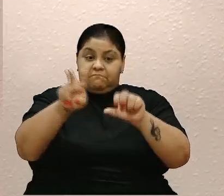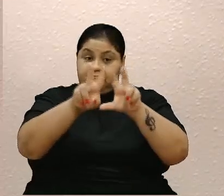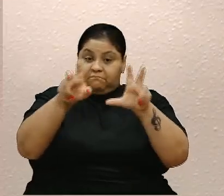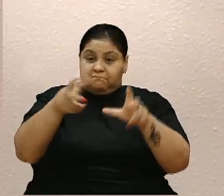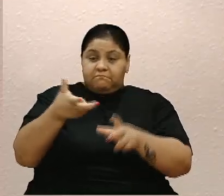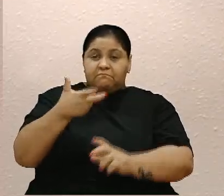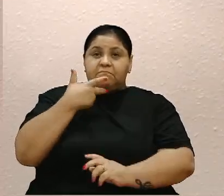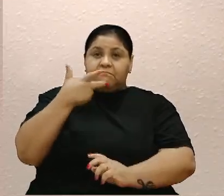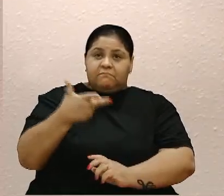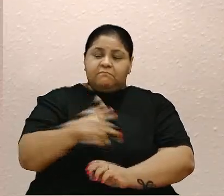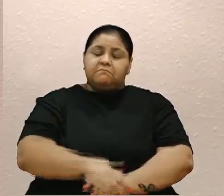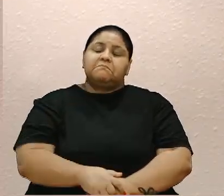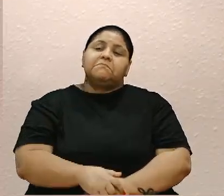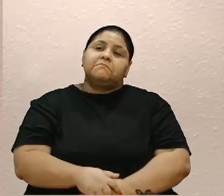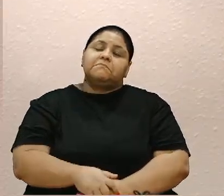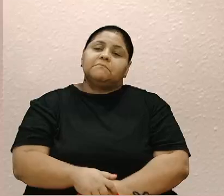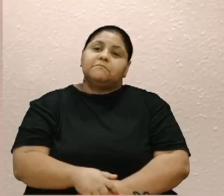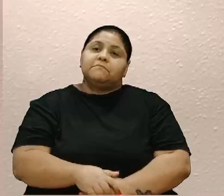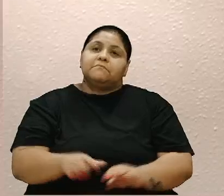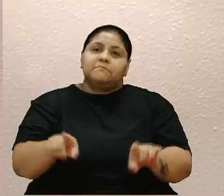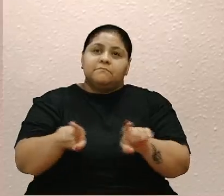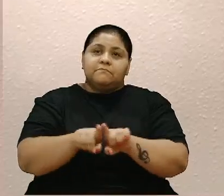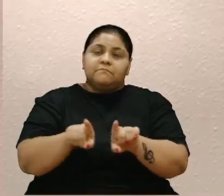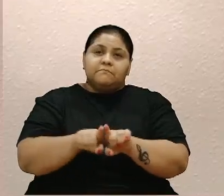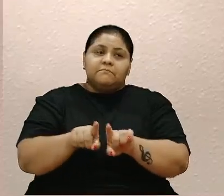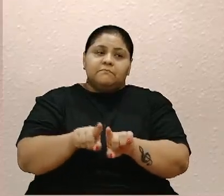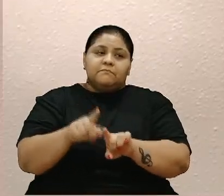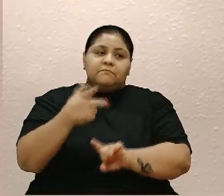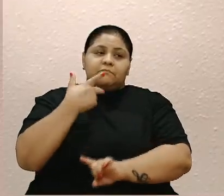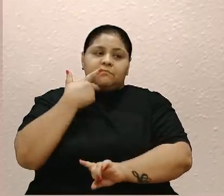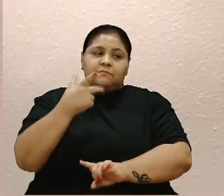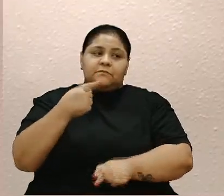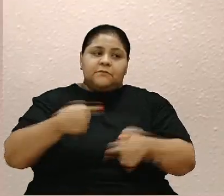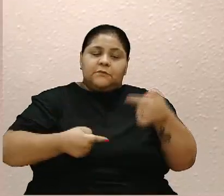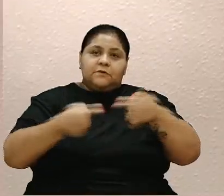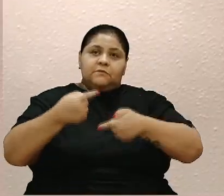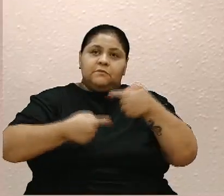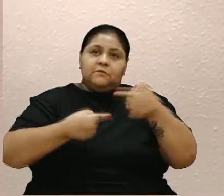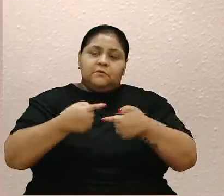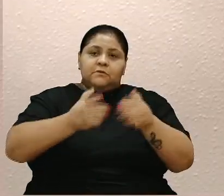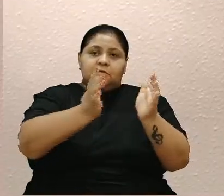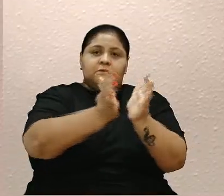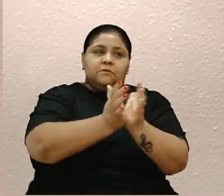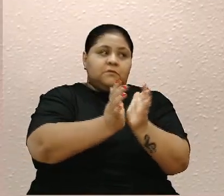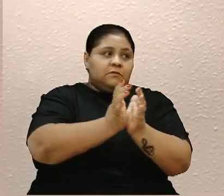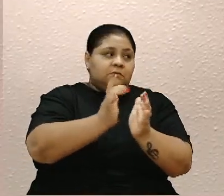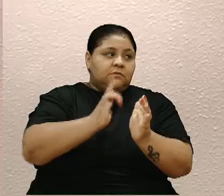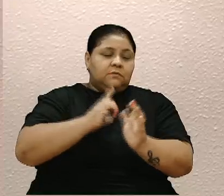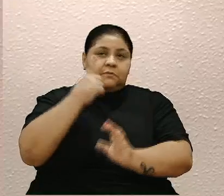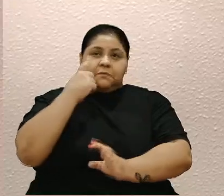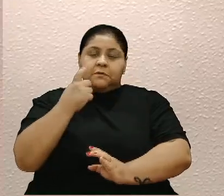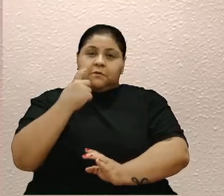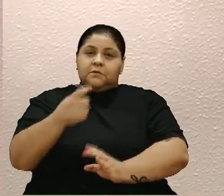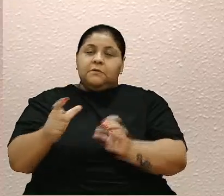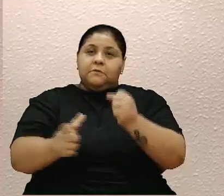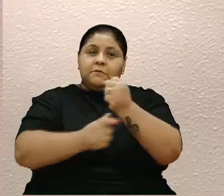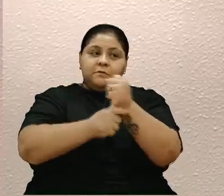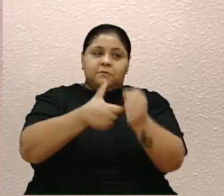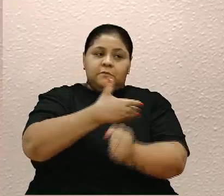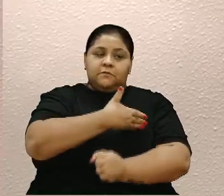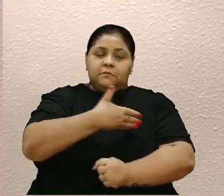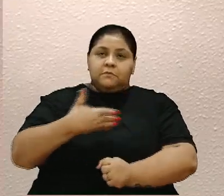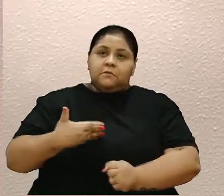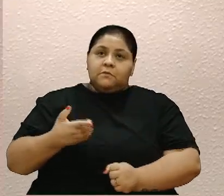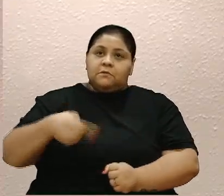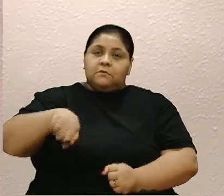queremos trazer. E também quero poder refletir e debater com os colegas aqui que têm interesse na segurança pública, porque nós